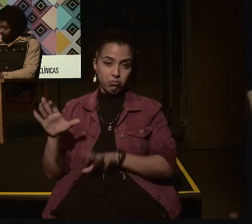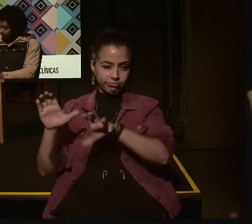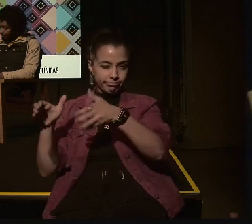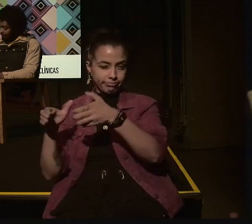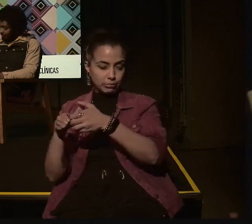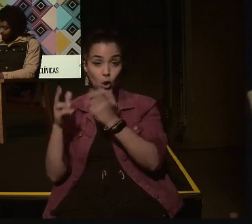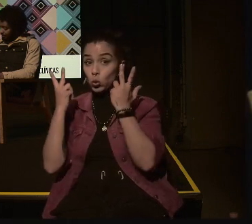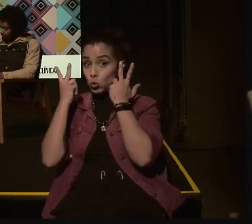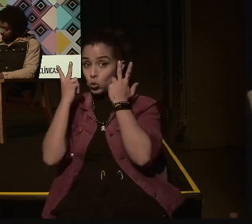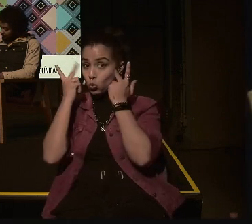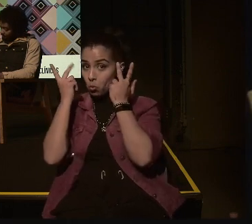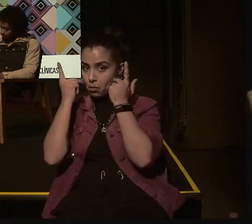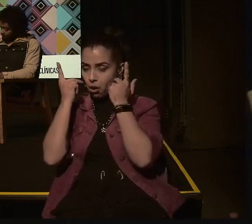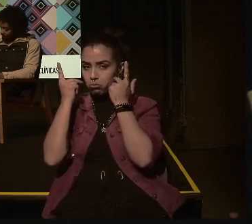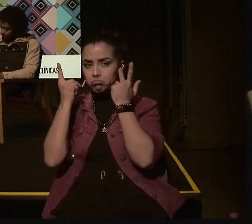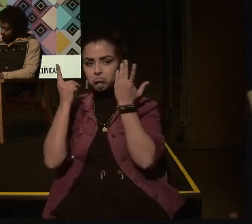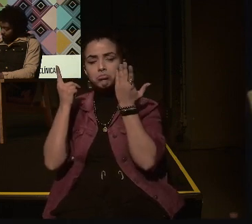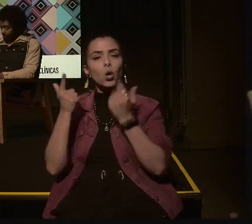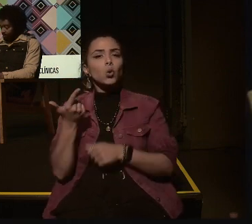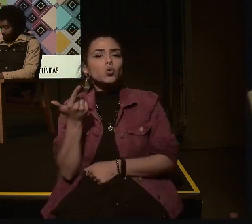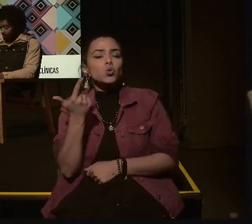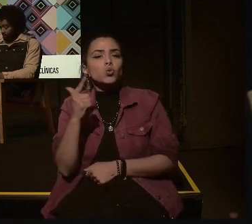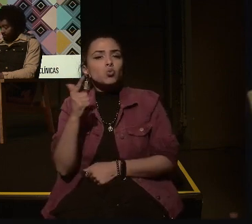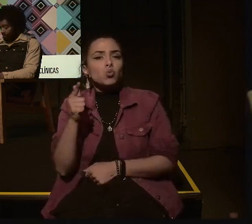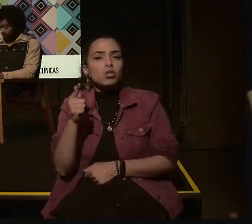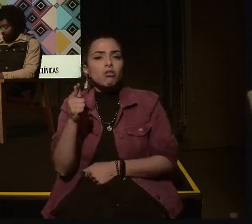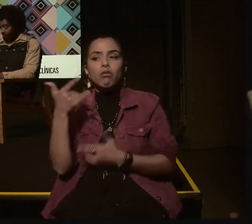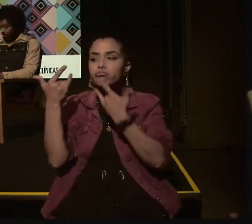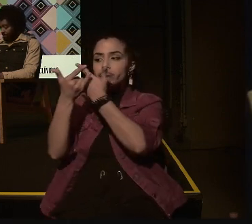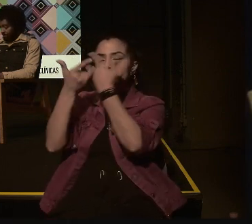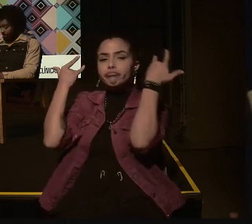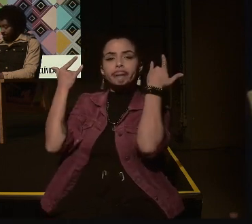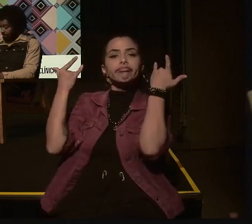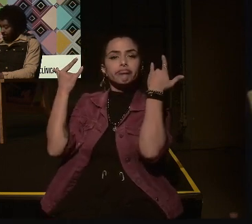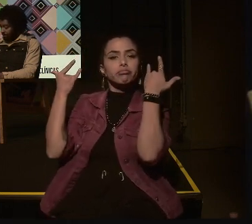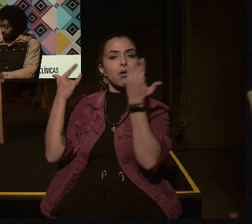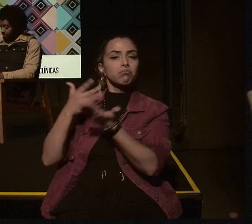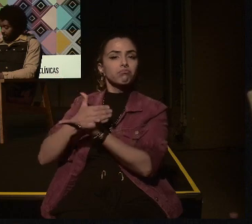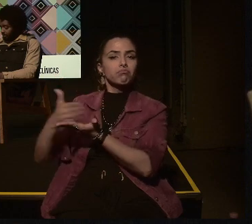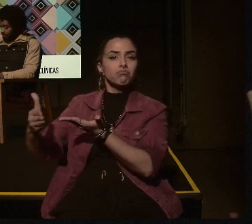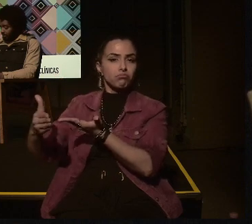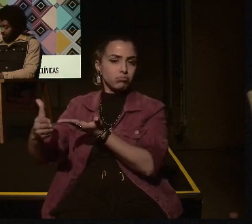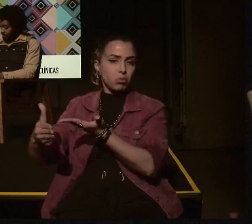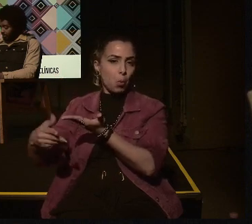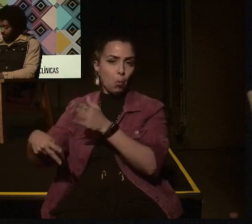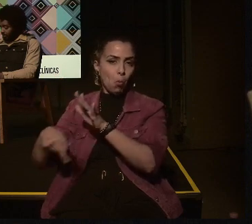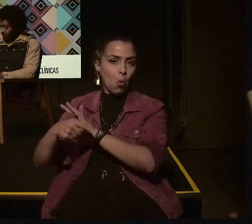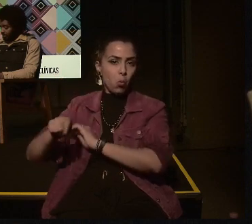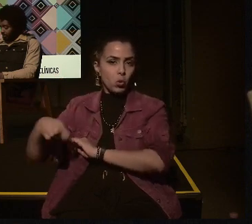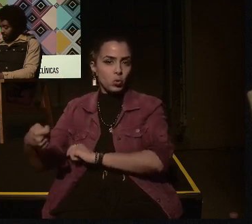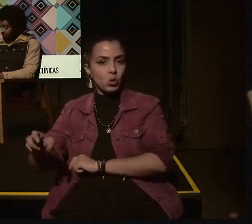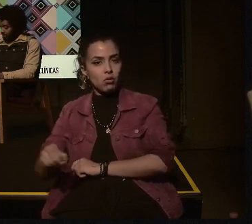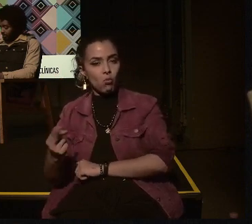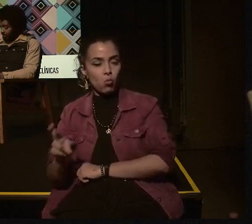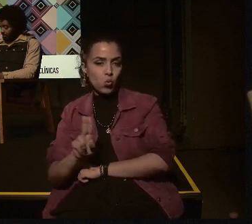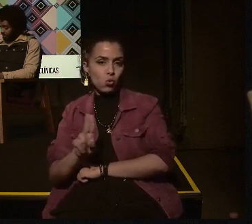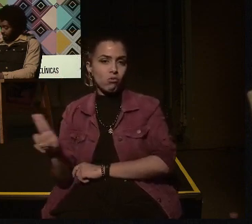Eles estão tanto num lugar de padrão que é como se ele não precisasse ser nomeado. Isso faz com que